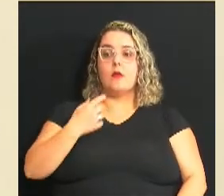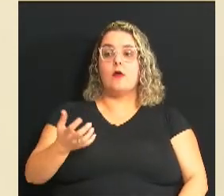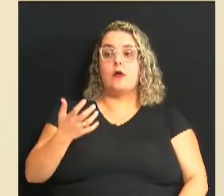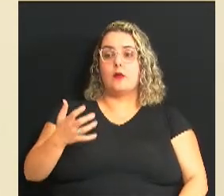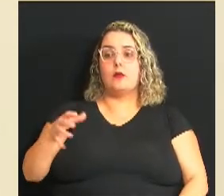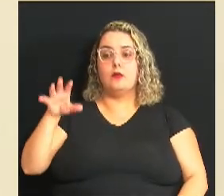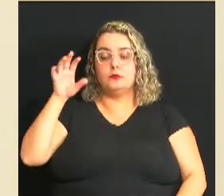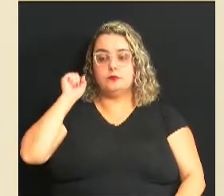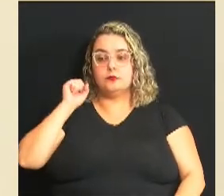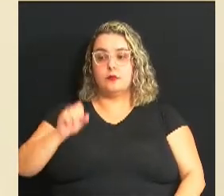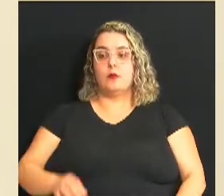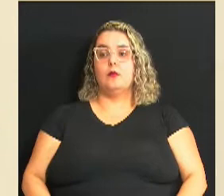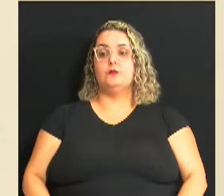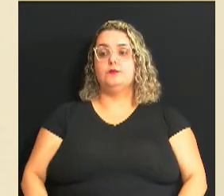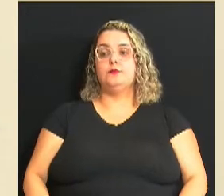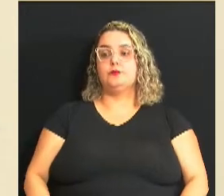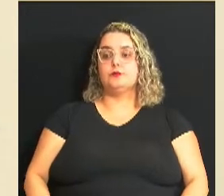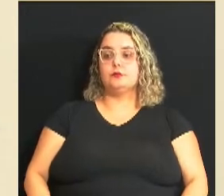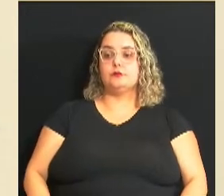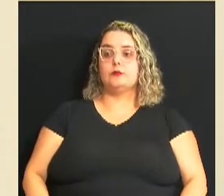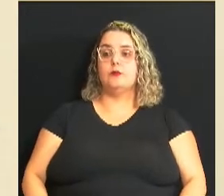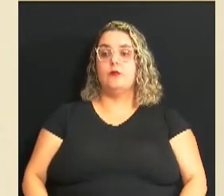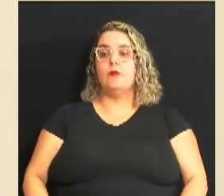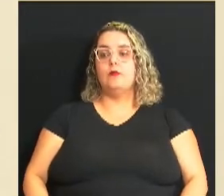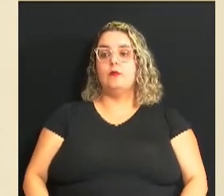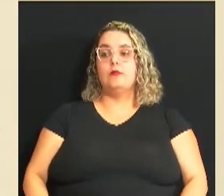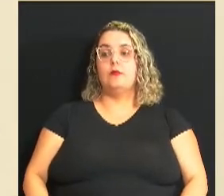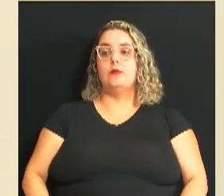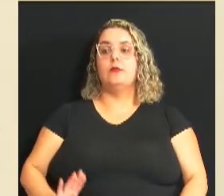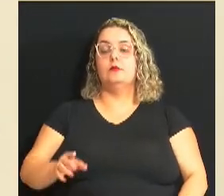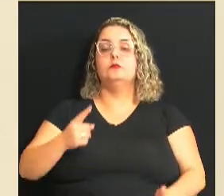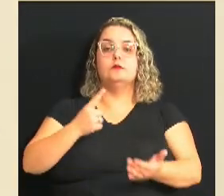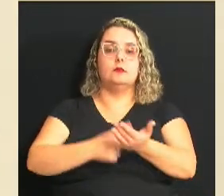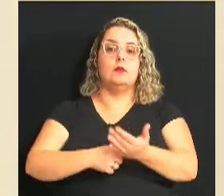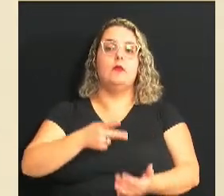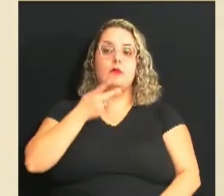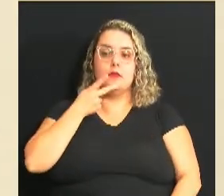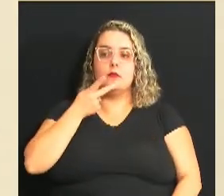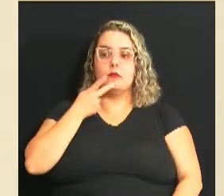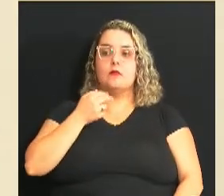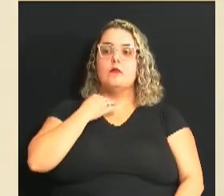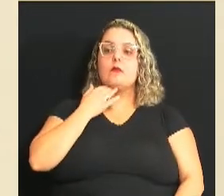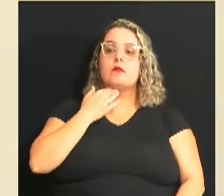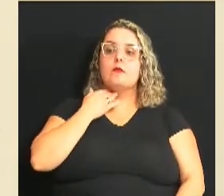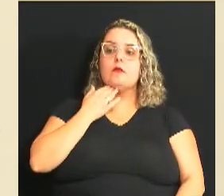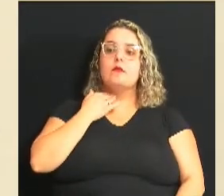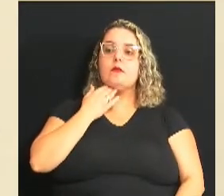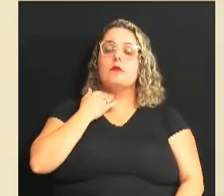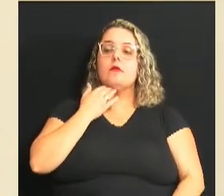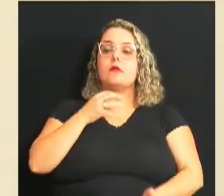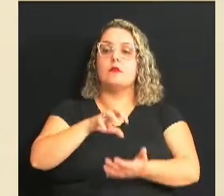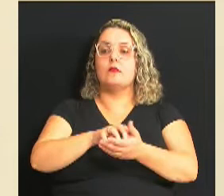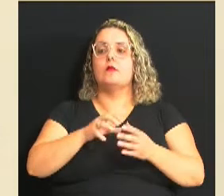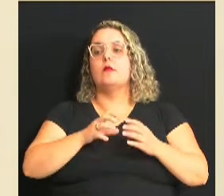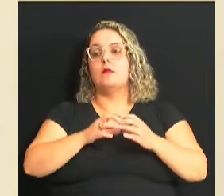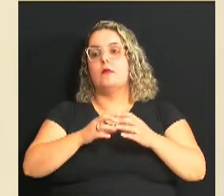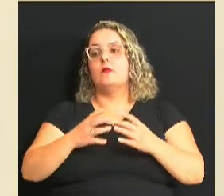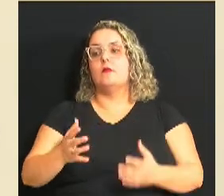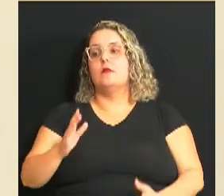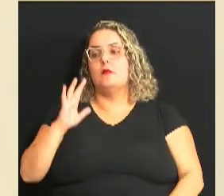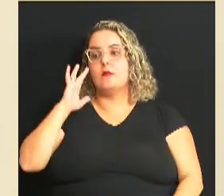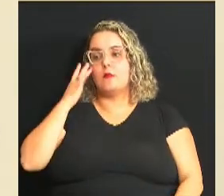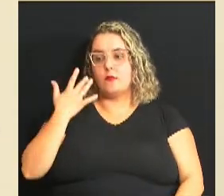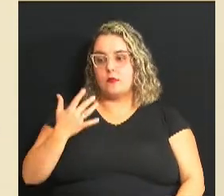Alexandra já se comprometeu a falar um pouco do centro de convivência, que nós estamos quase